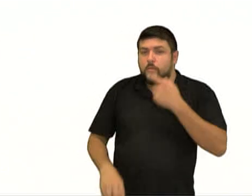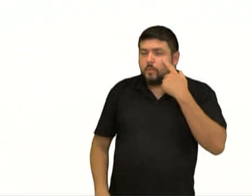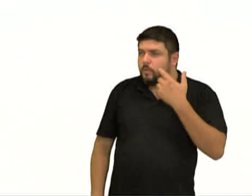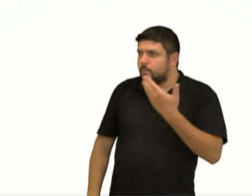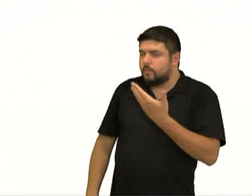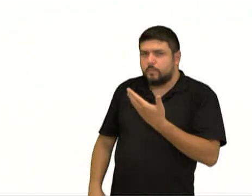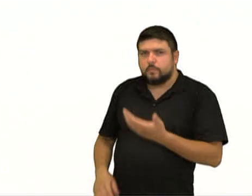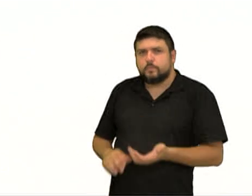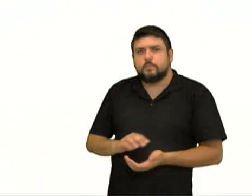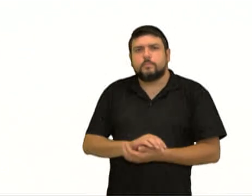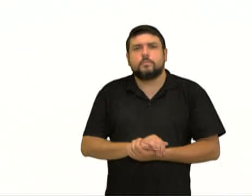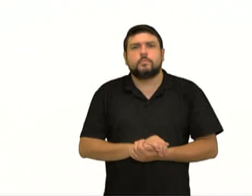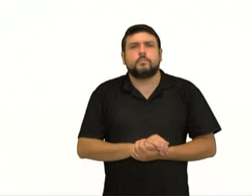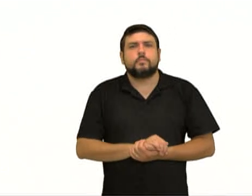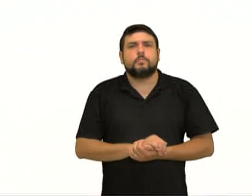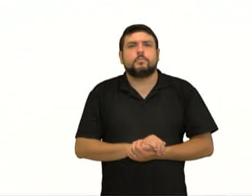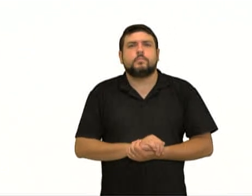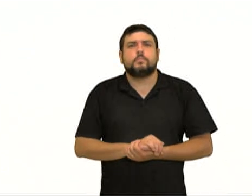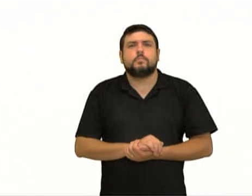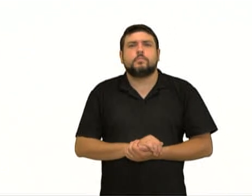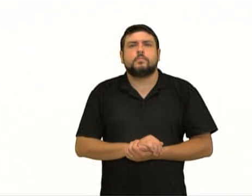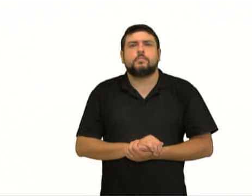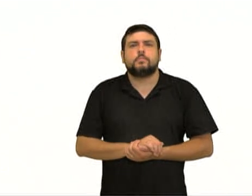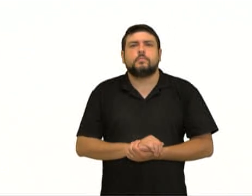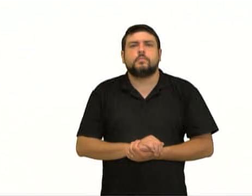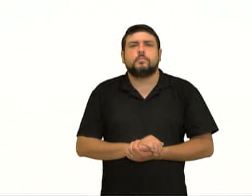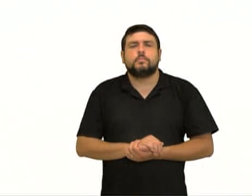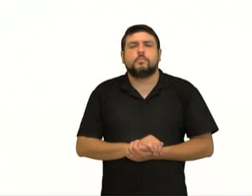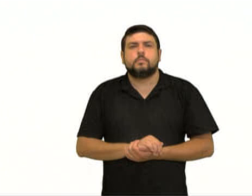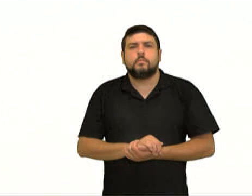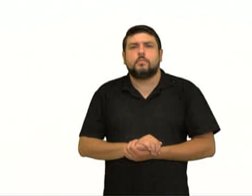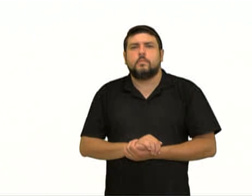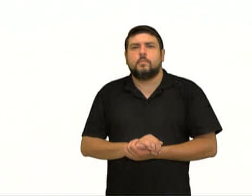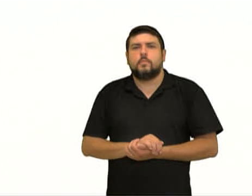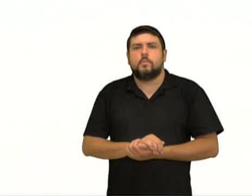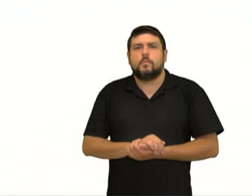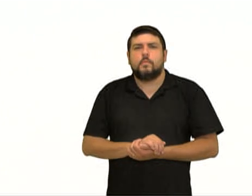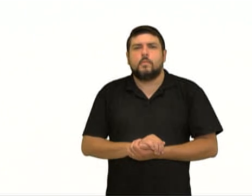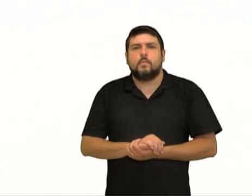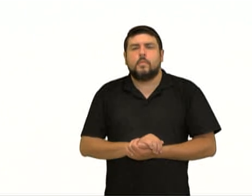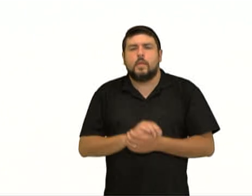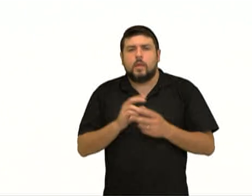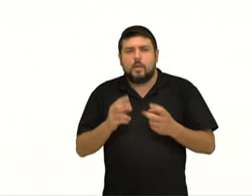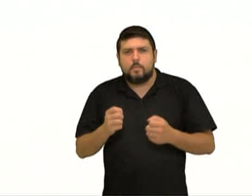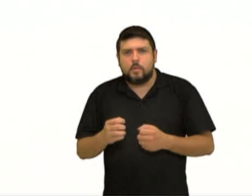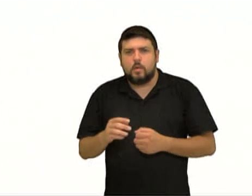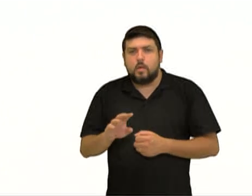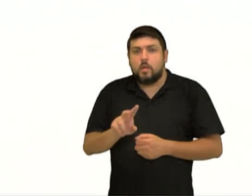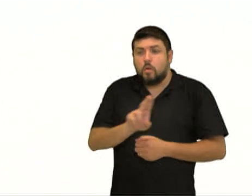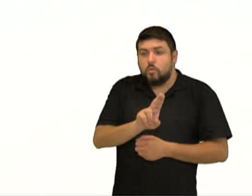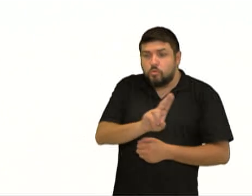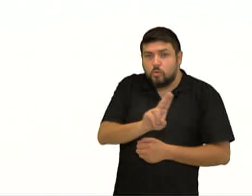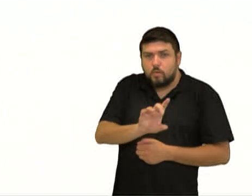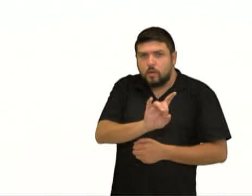Martins, Miragaia, Drauzio e Camargo. Repare nas iniciais dos nomes deles,